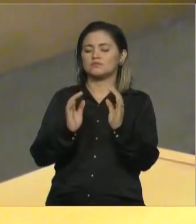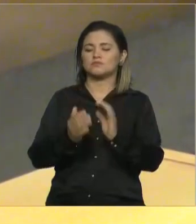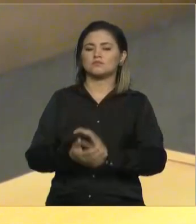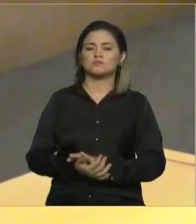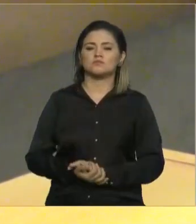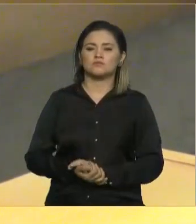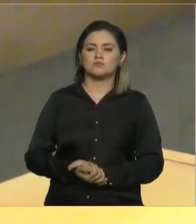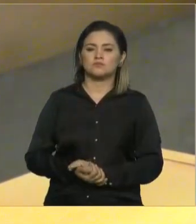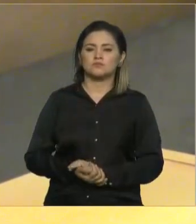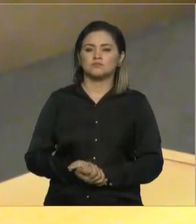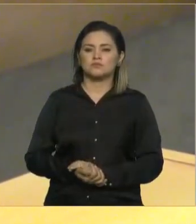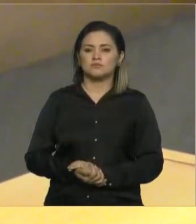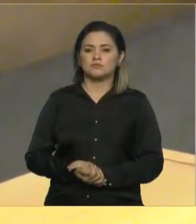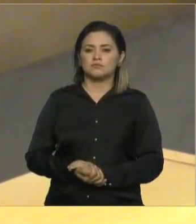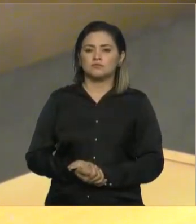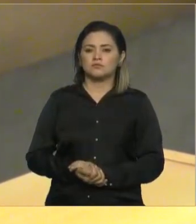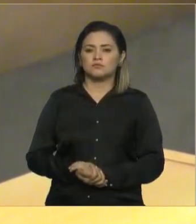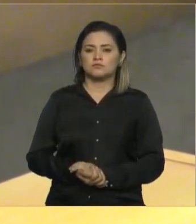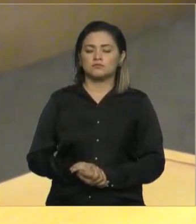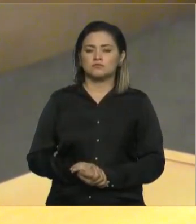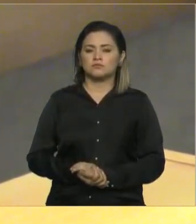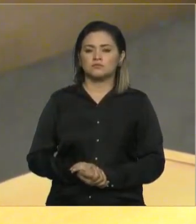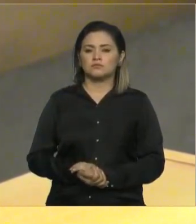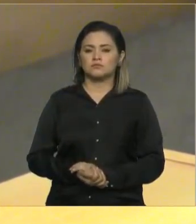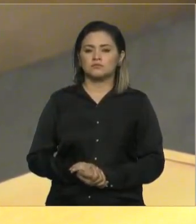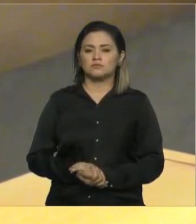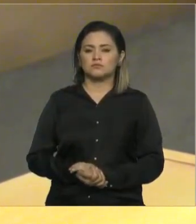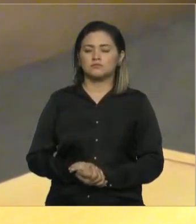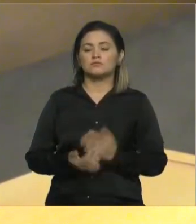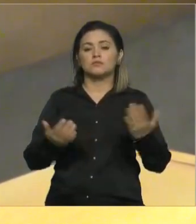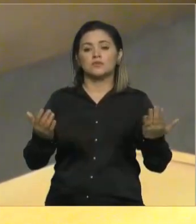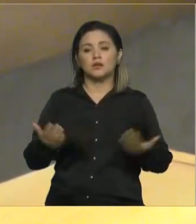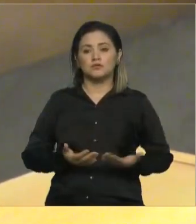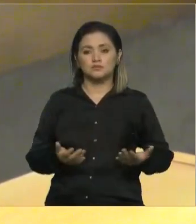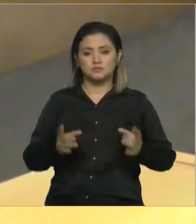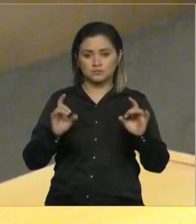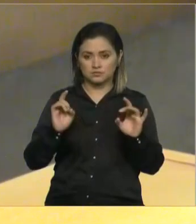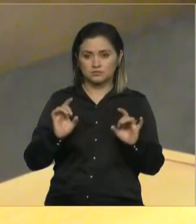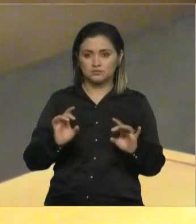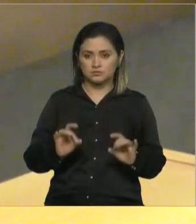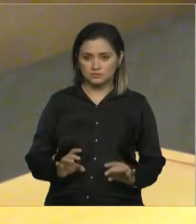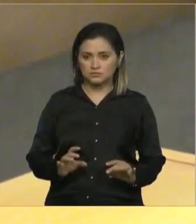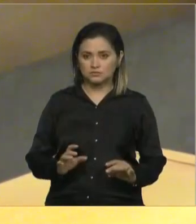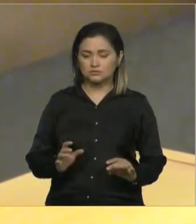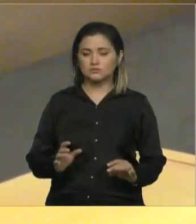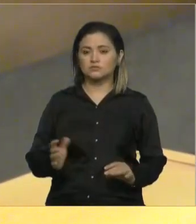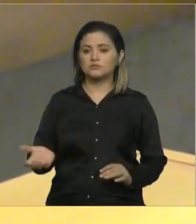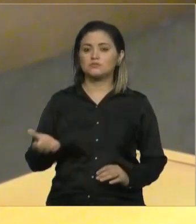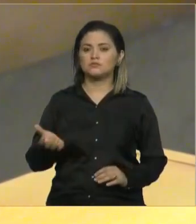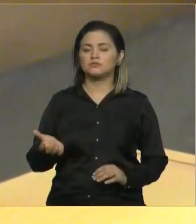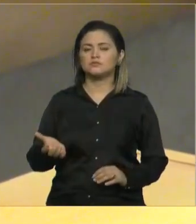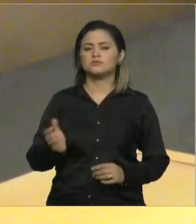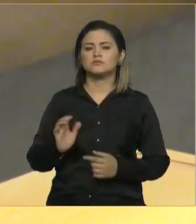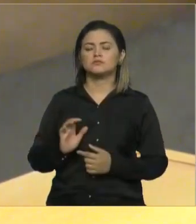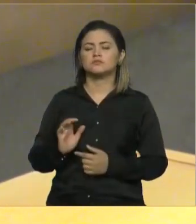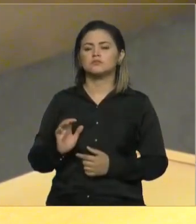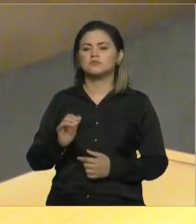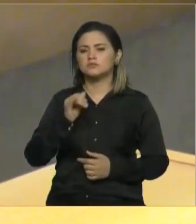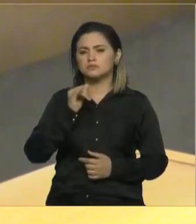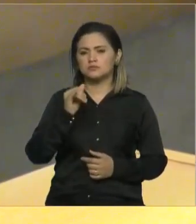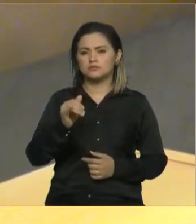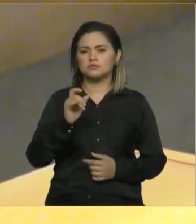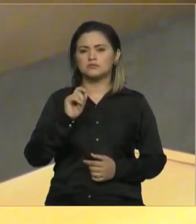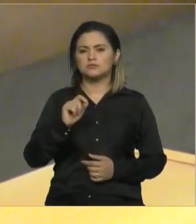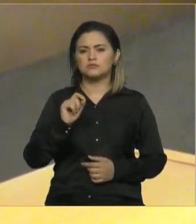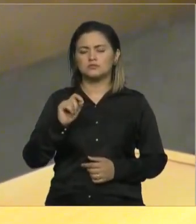que me antecederam, e eu de forma especial, eu quero externar na manhã de hoje a oração que às vezes fazemos aí